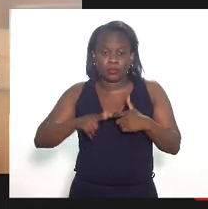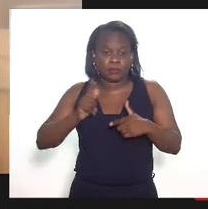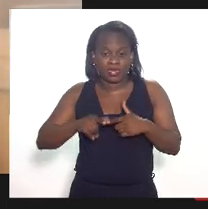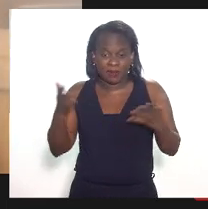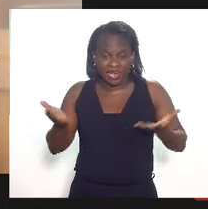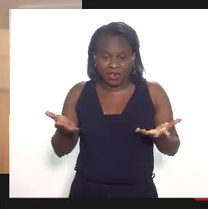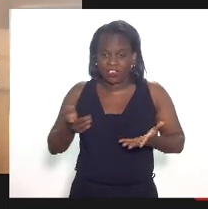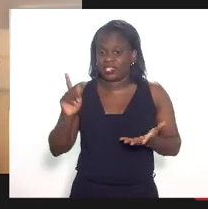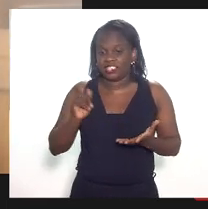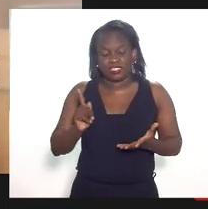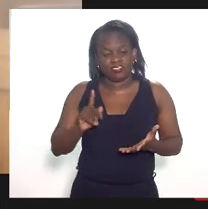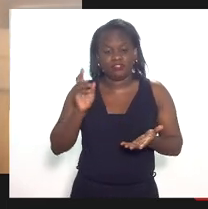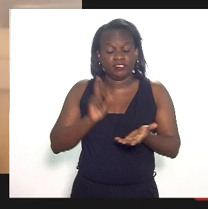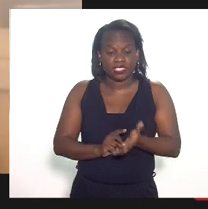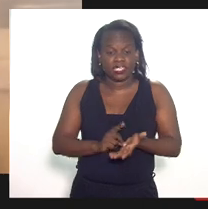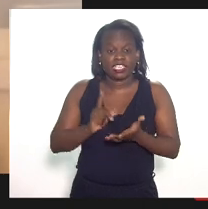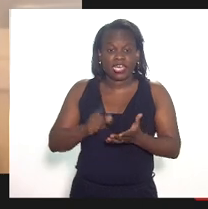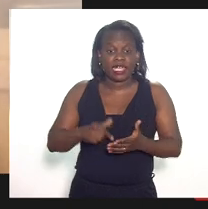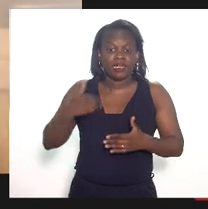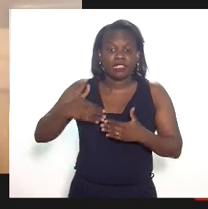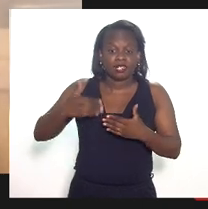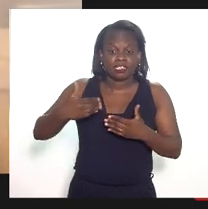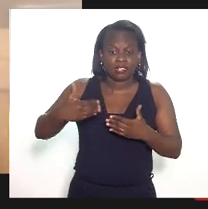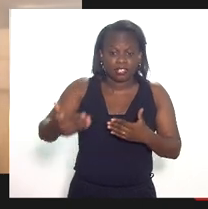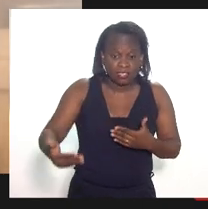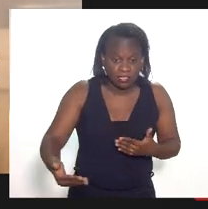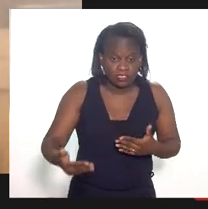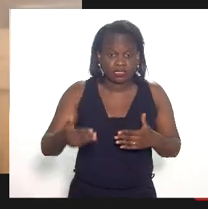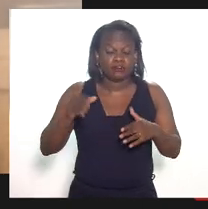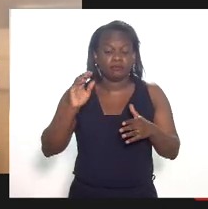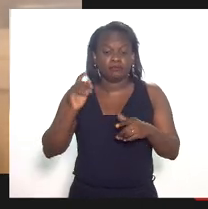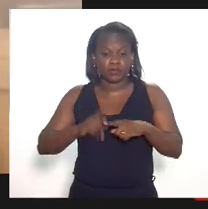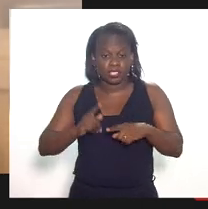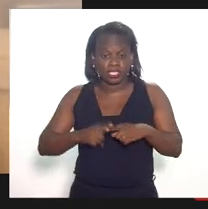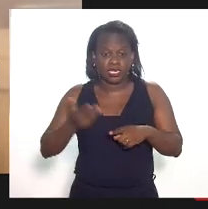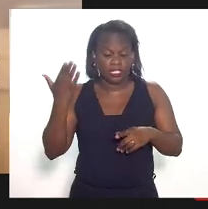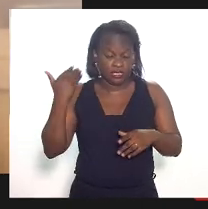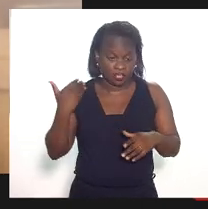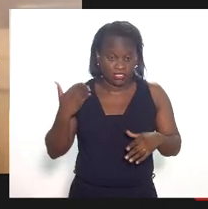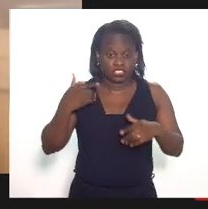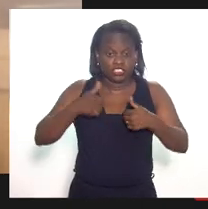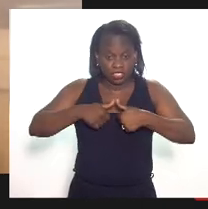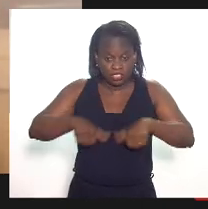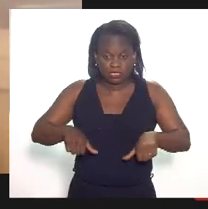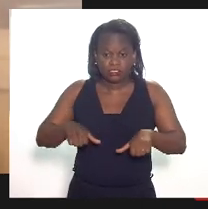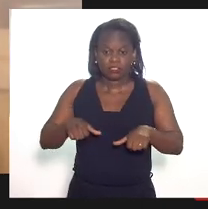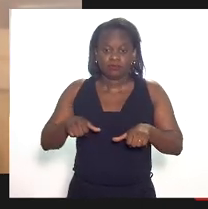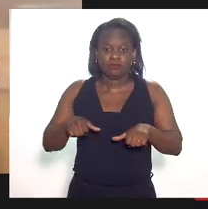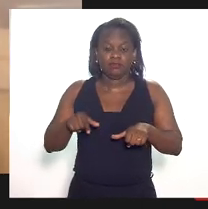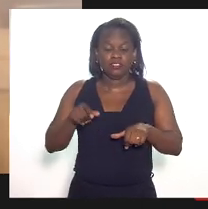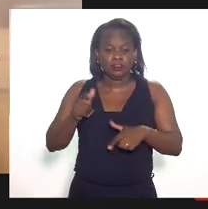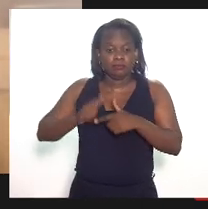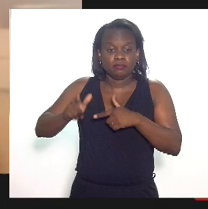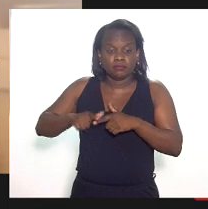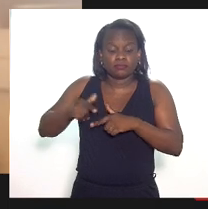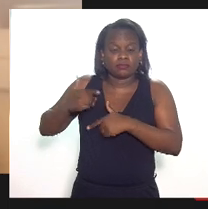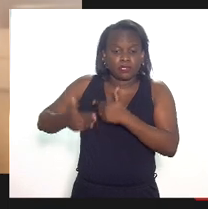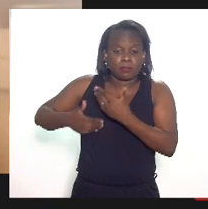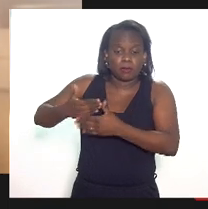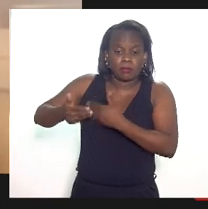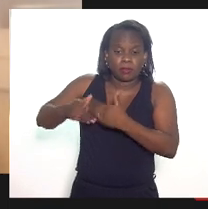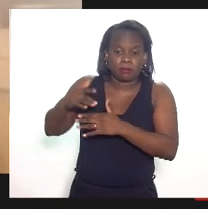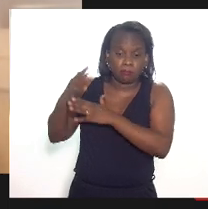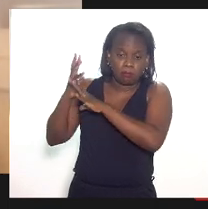atual, ele, na verdade, é uma consequência, né, da forma como se estava sendo desenvolvido o trabalho e